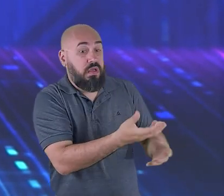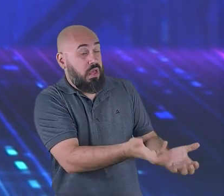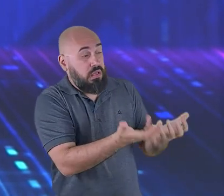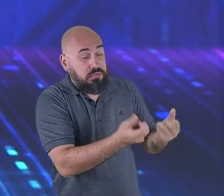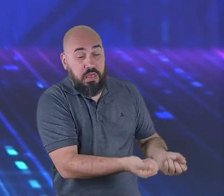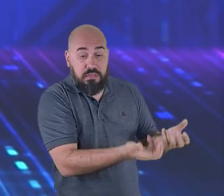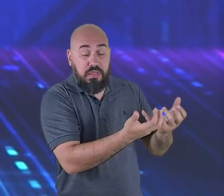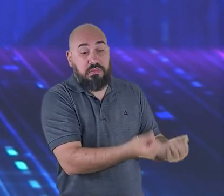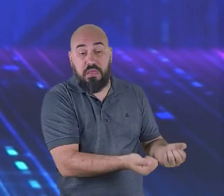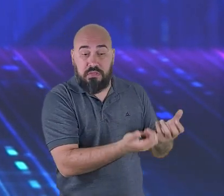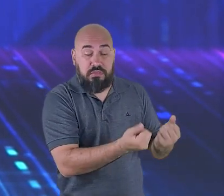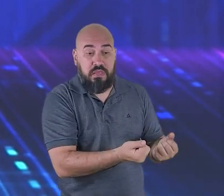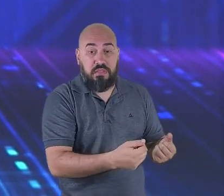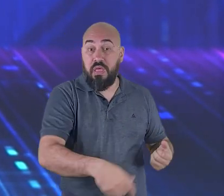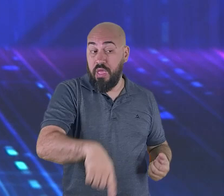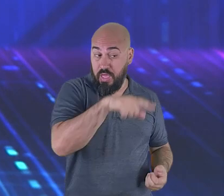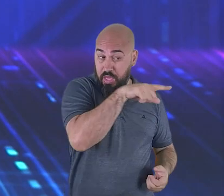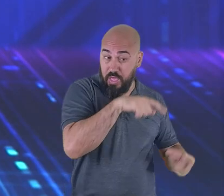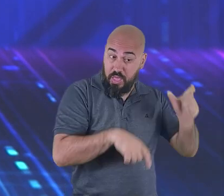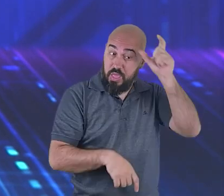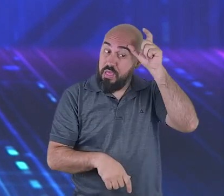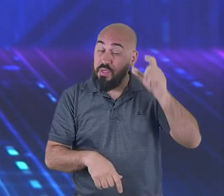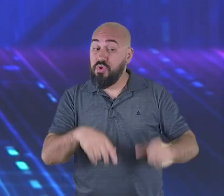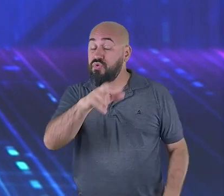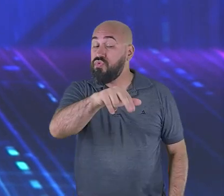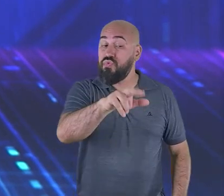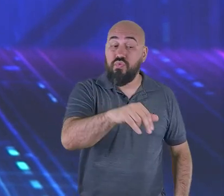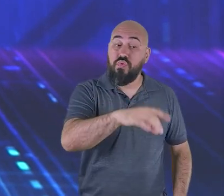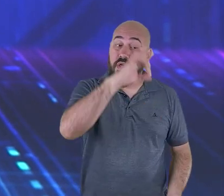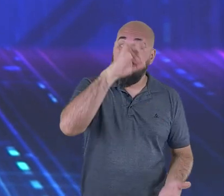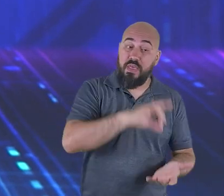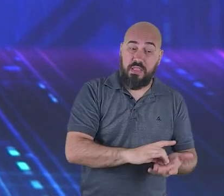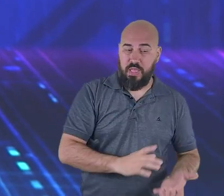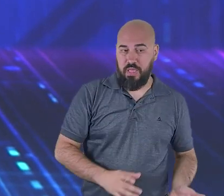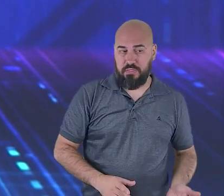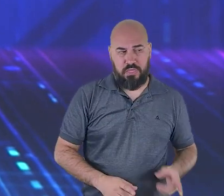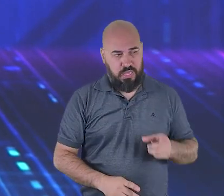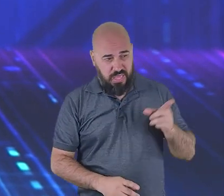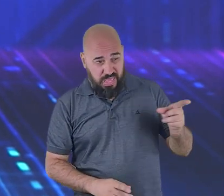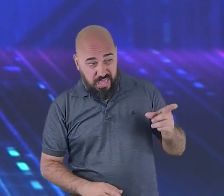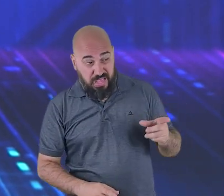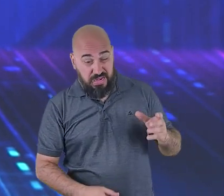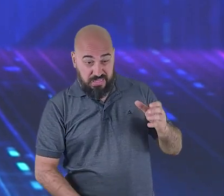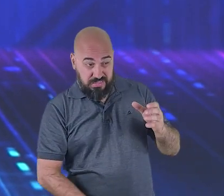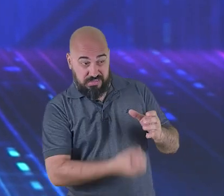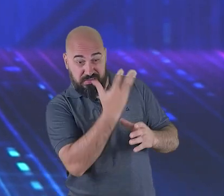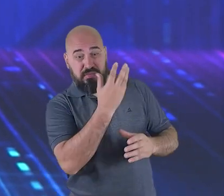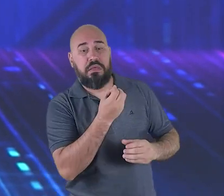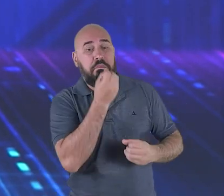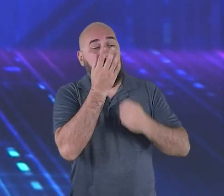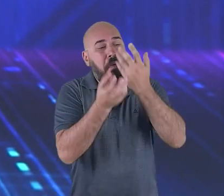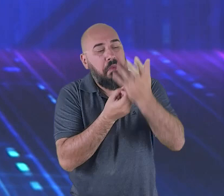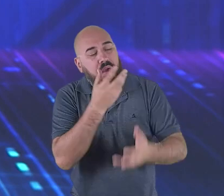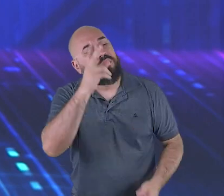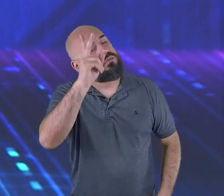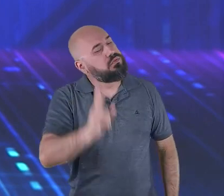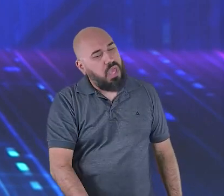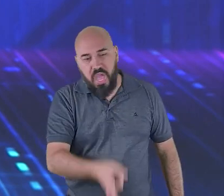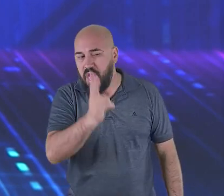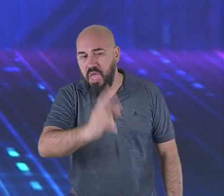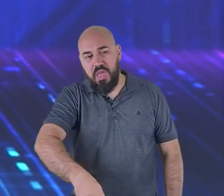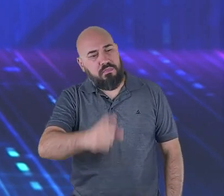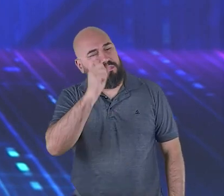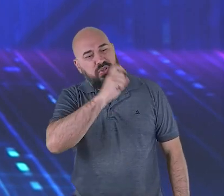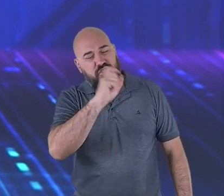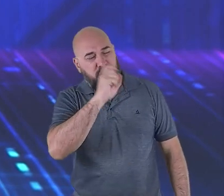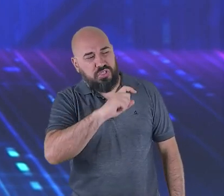nunca se firmou na verdade. Porque no diabo não há verdade, porque o que ele fala é sempre mentira,